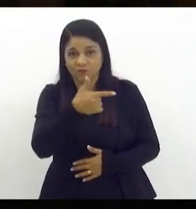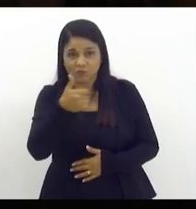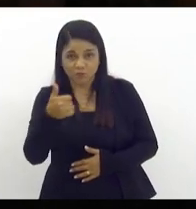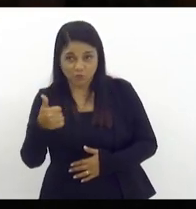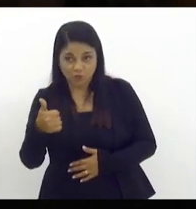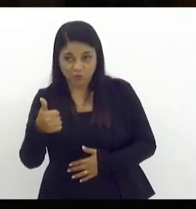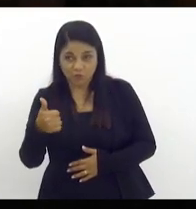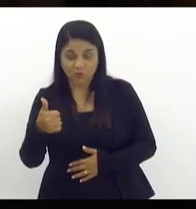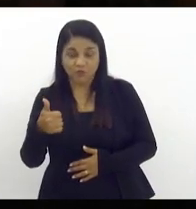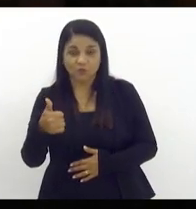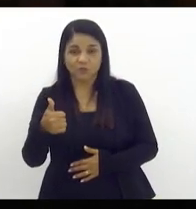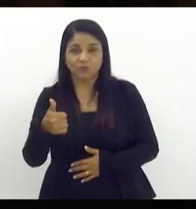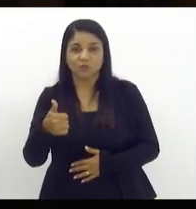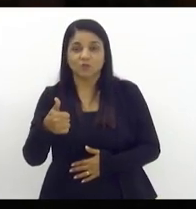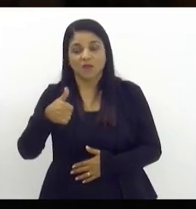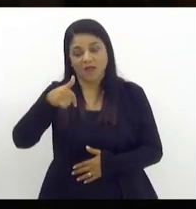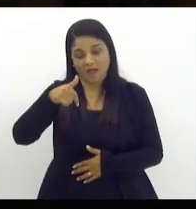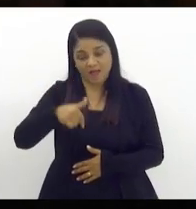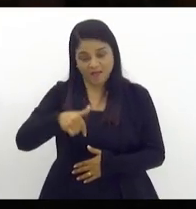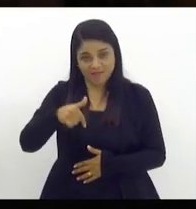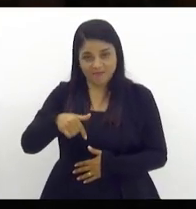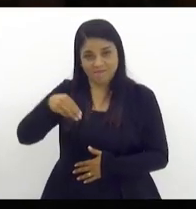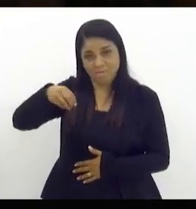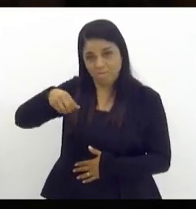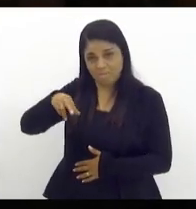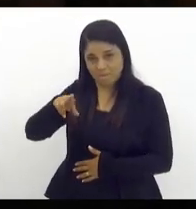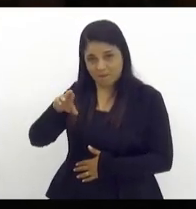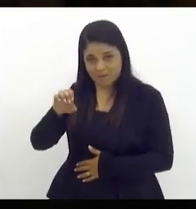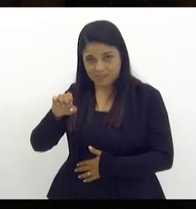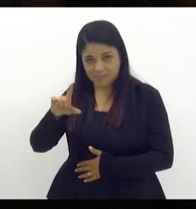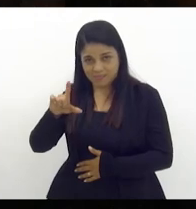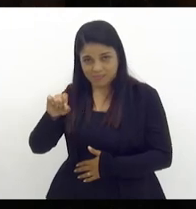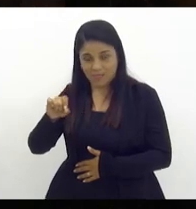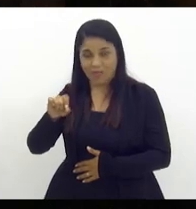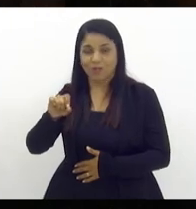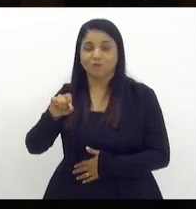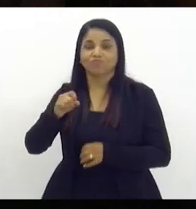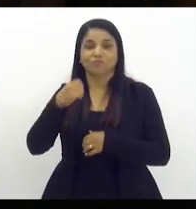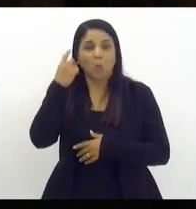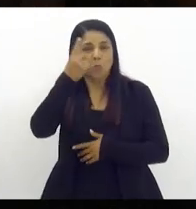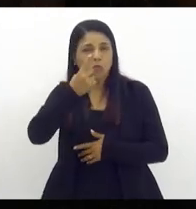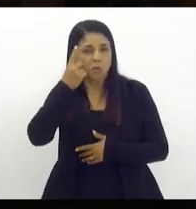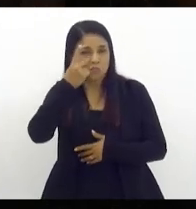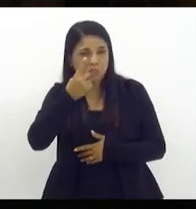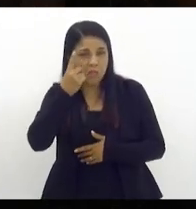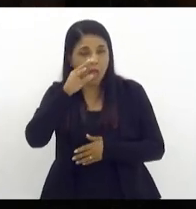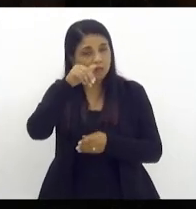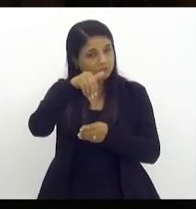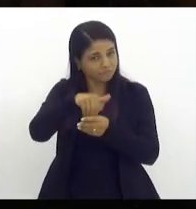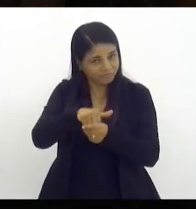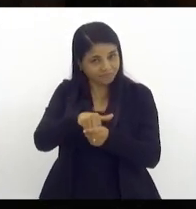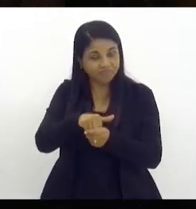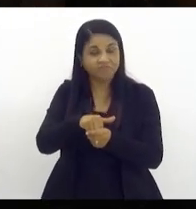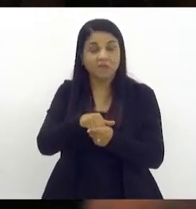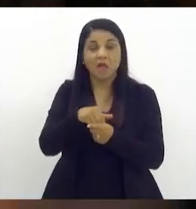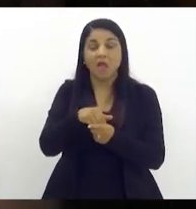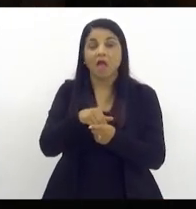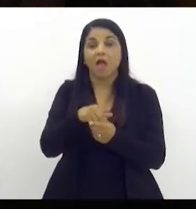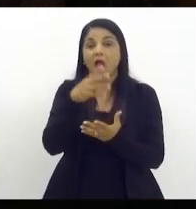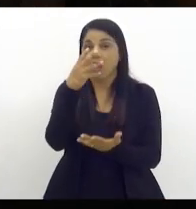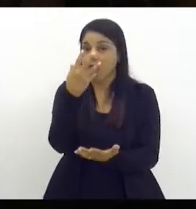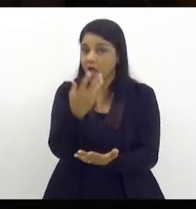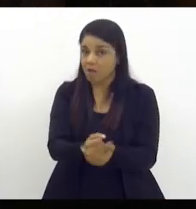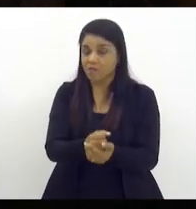Vossa Excelência aqui na casa, como titular do parlamento, foi aprovada a Lei